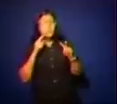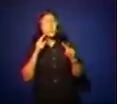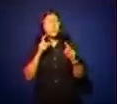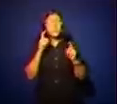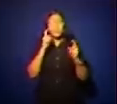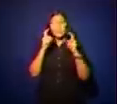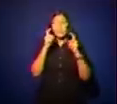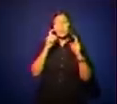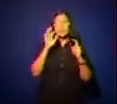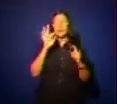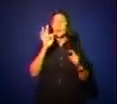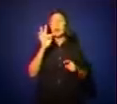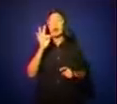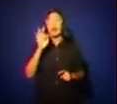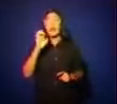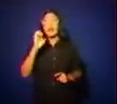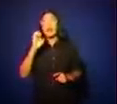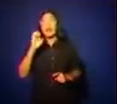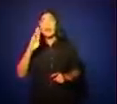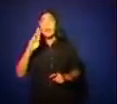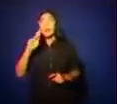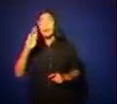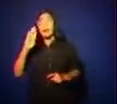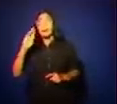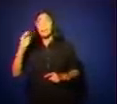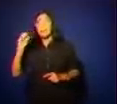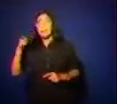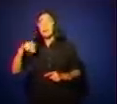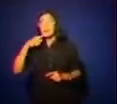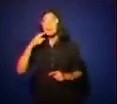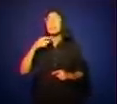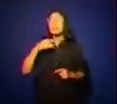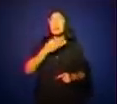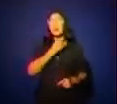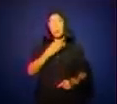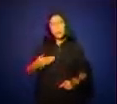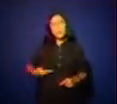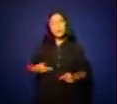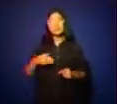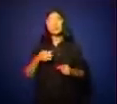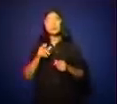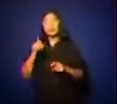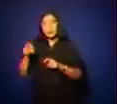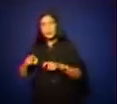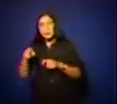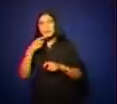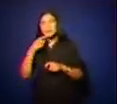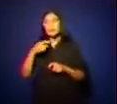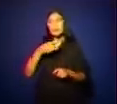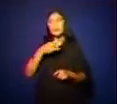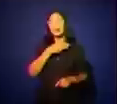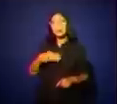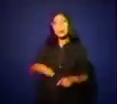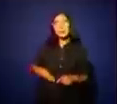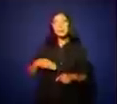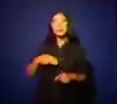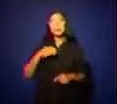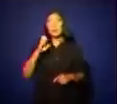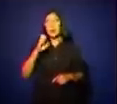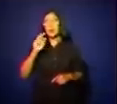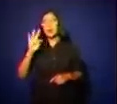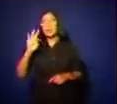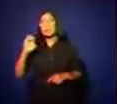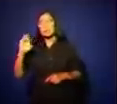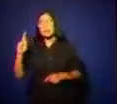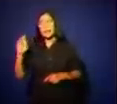na febraban recentemente com o ministro da Fazenda missa do planejamento administra nova da gestão estérduck